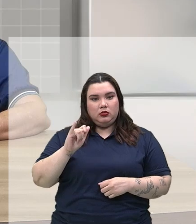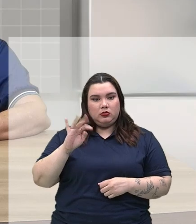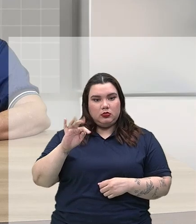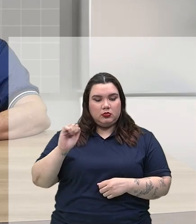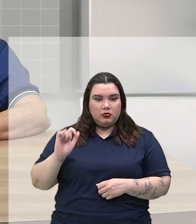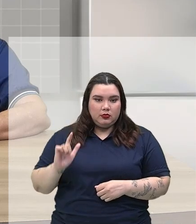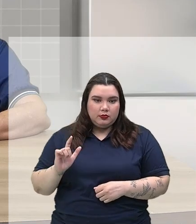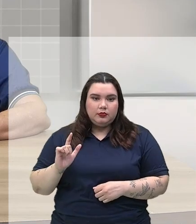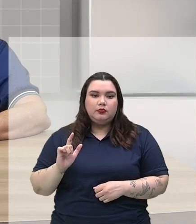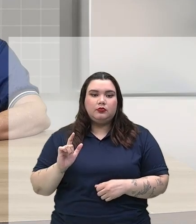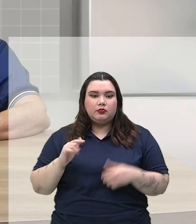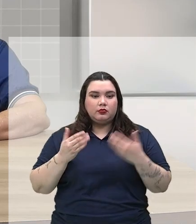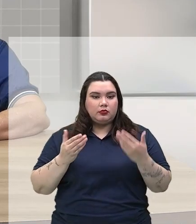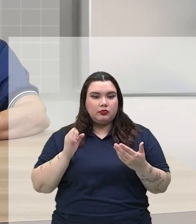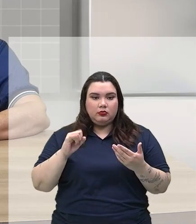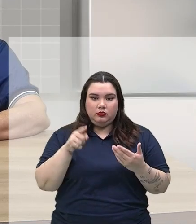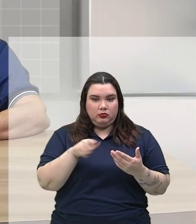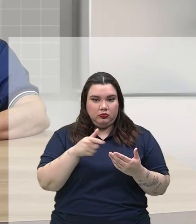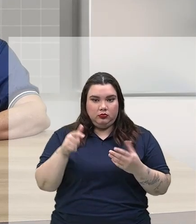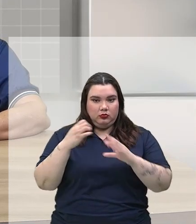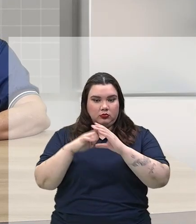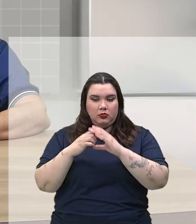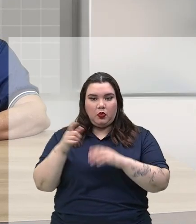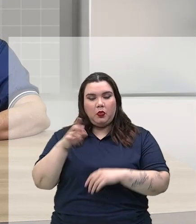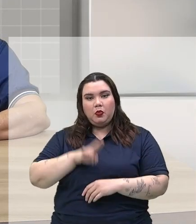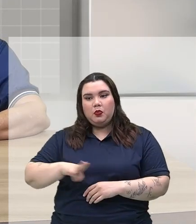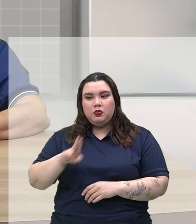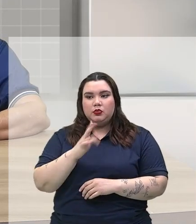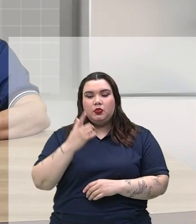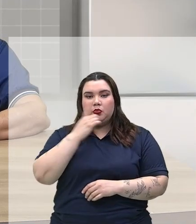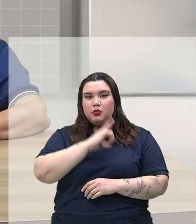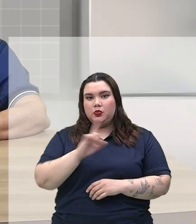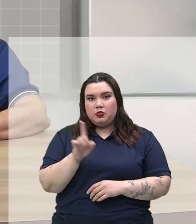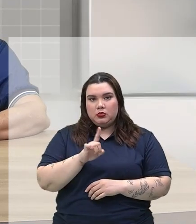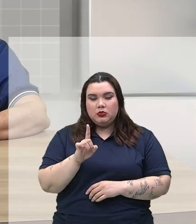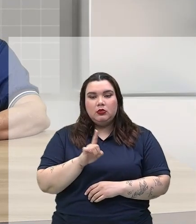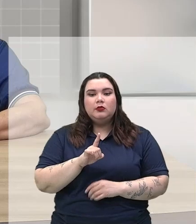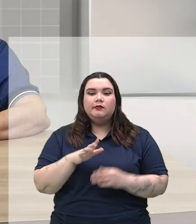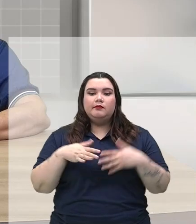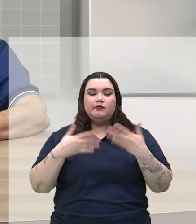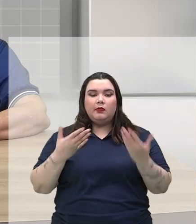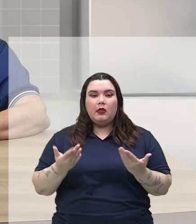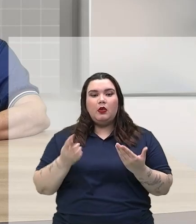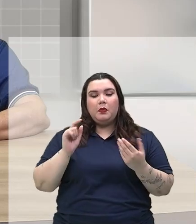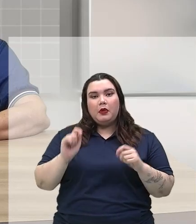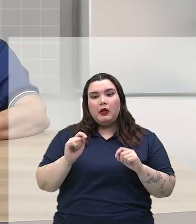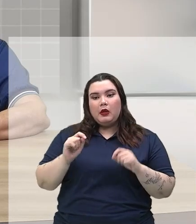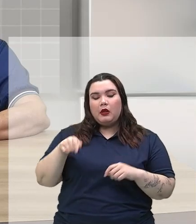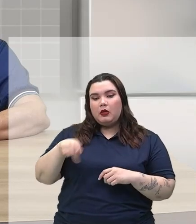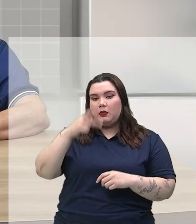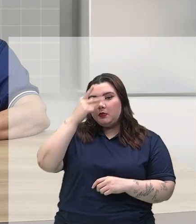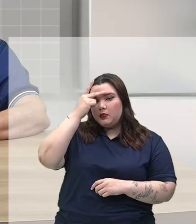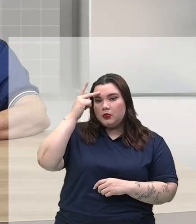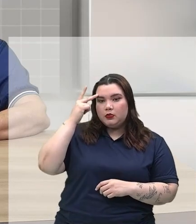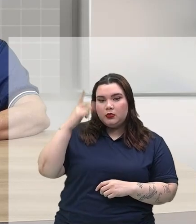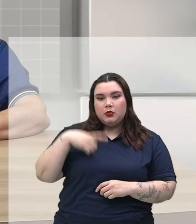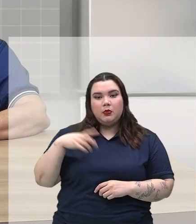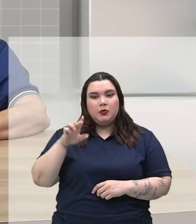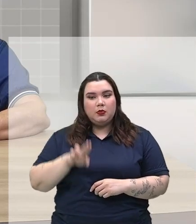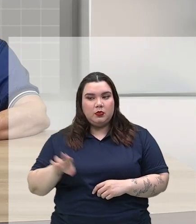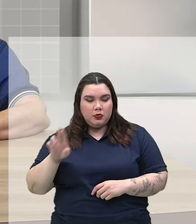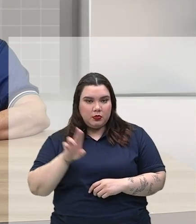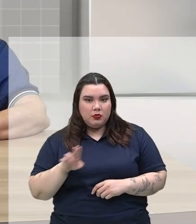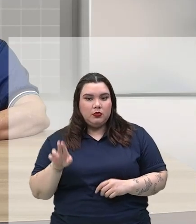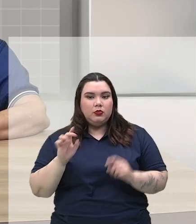a ele, você não tem acesso ao diário digital, no caso de quem está realizando